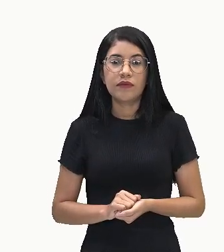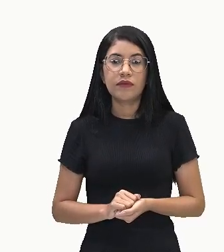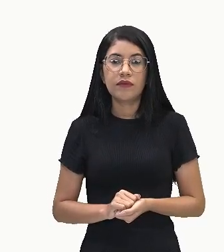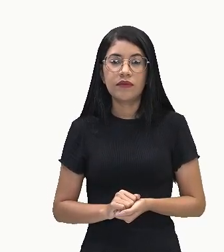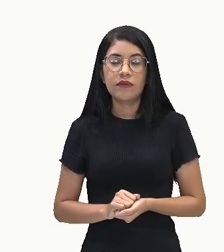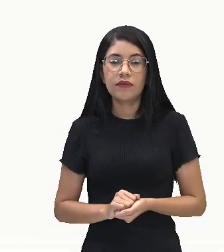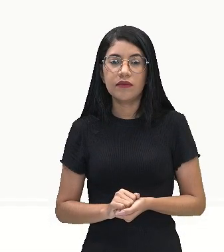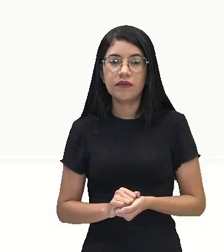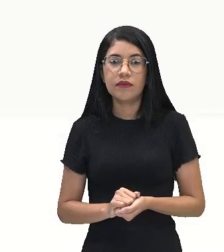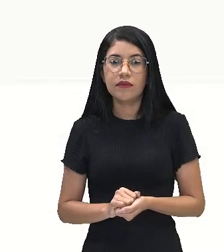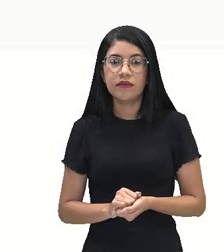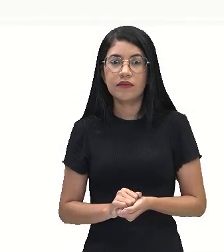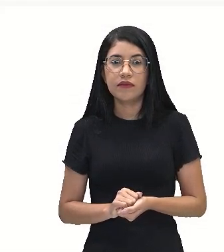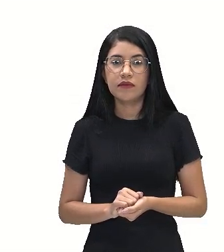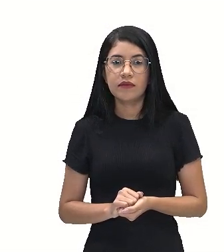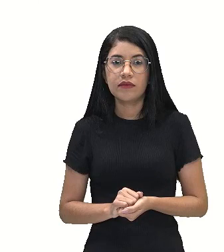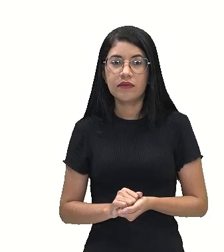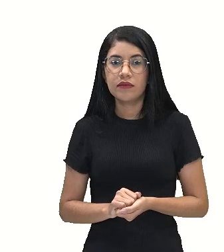Sendo assim,